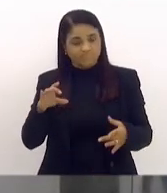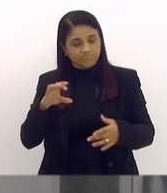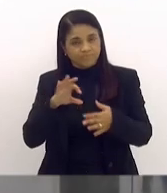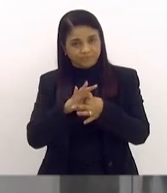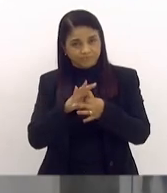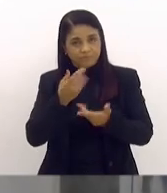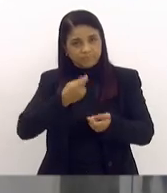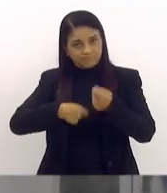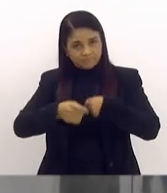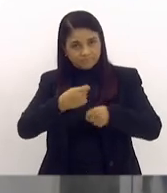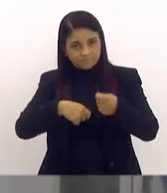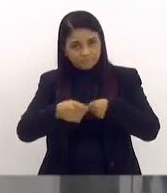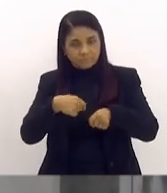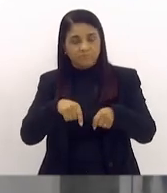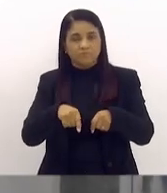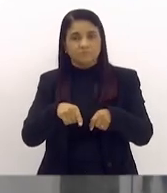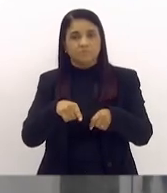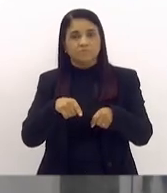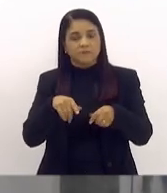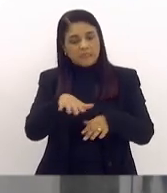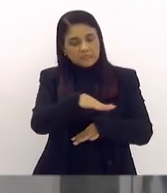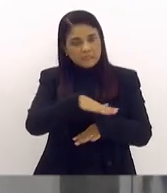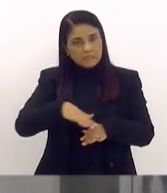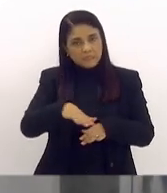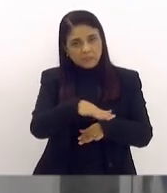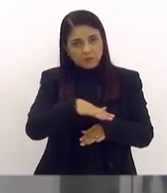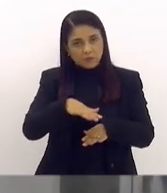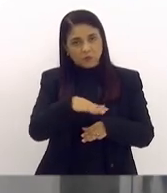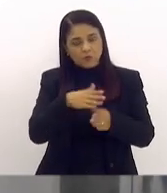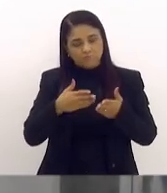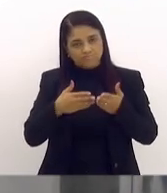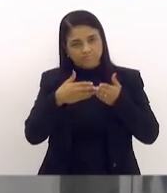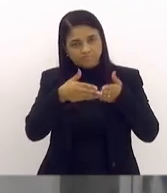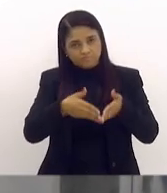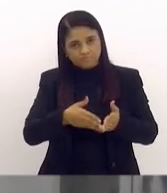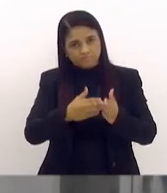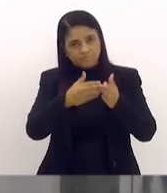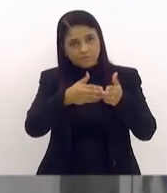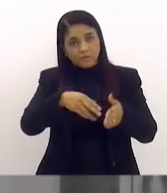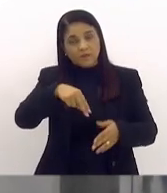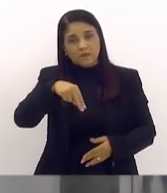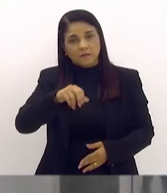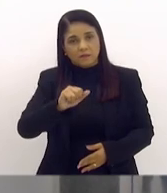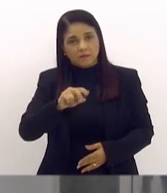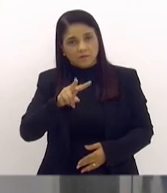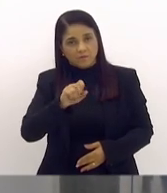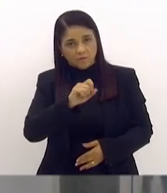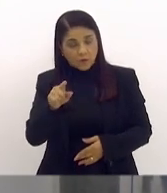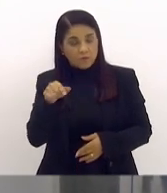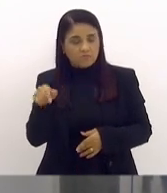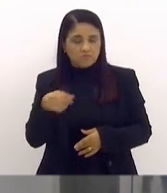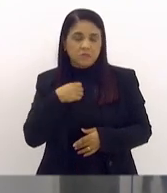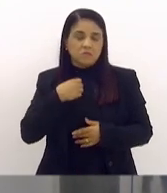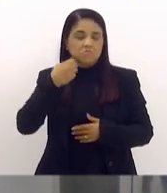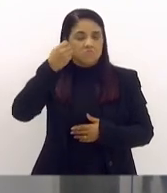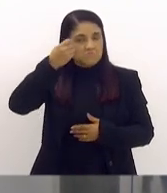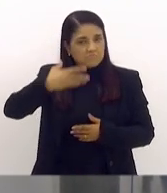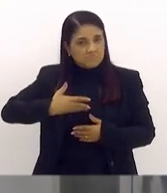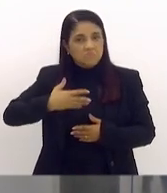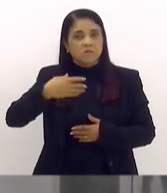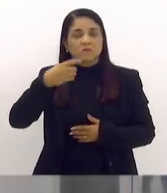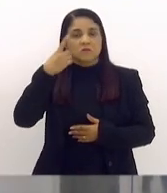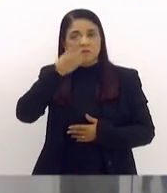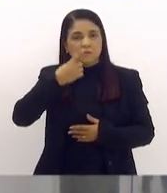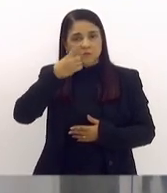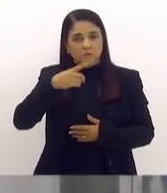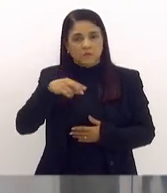setor não é em especial do setor naval e como bem destacou o deputado Rosenberg né